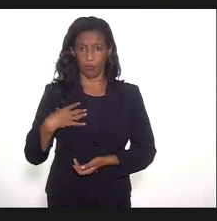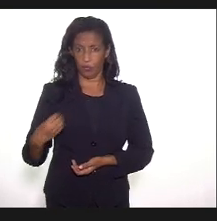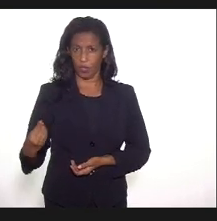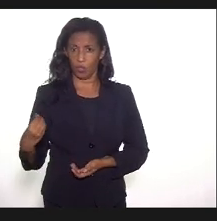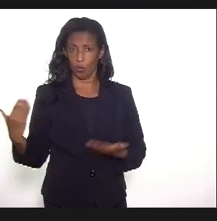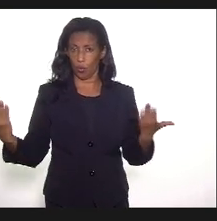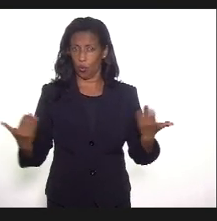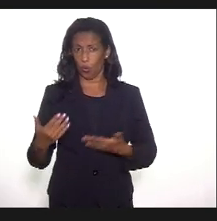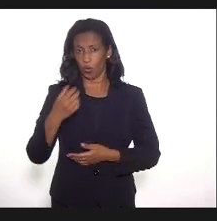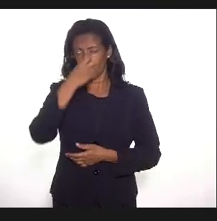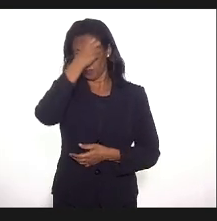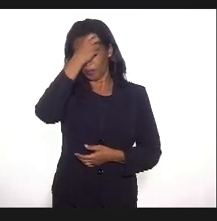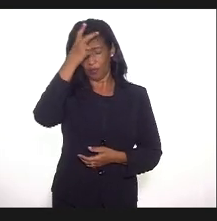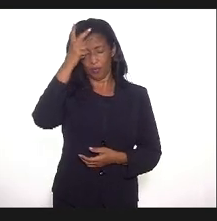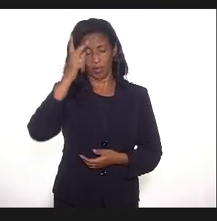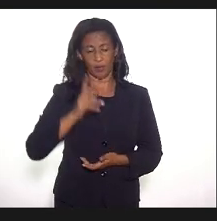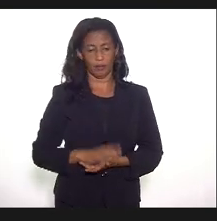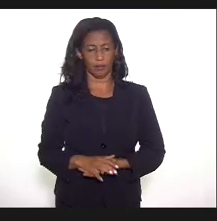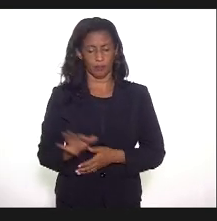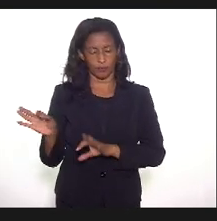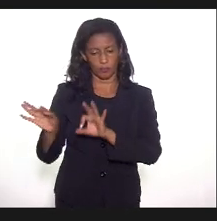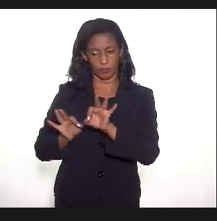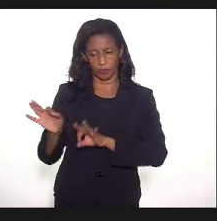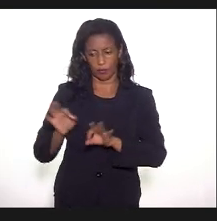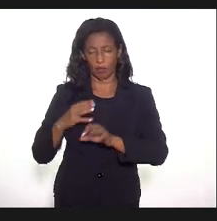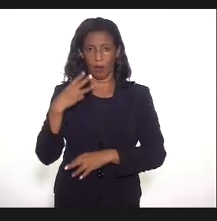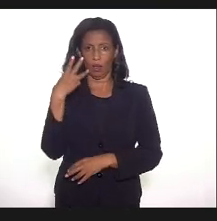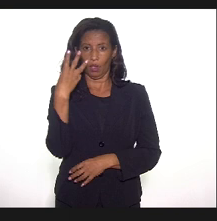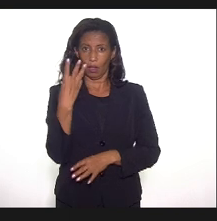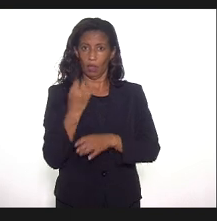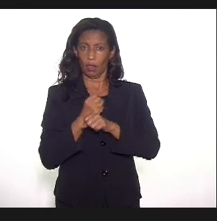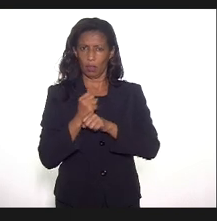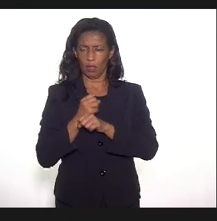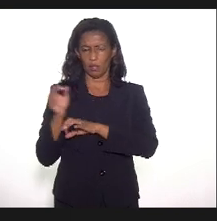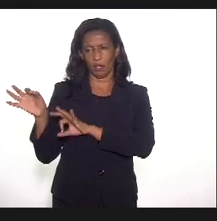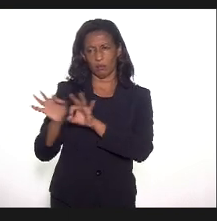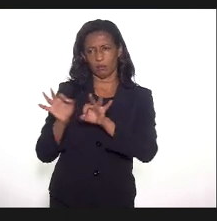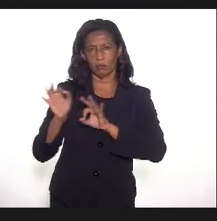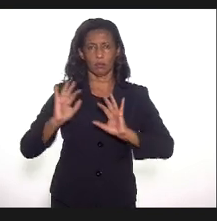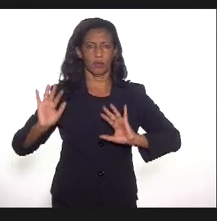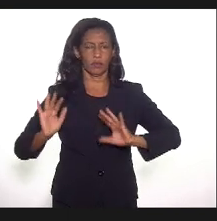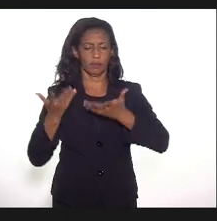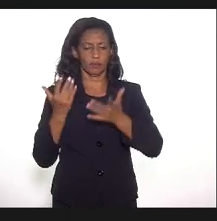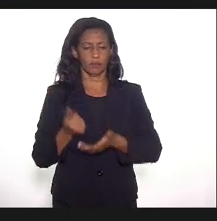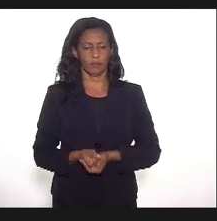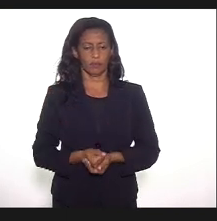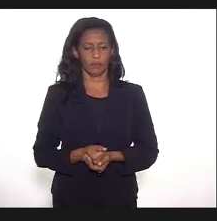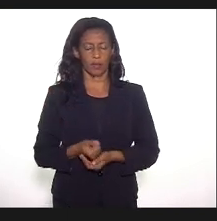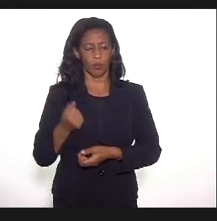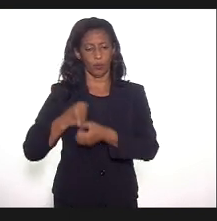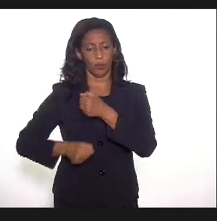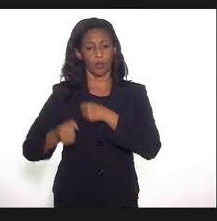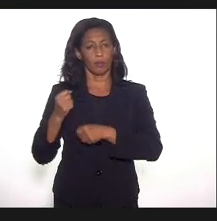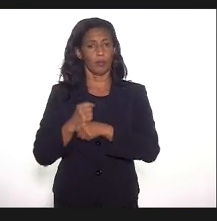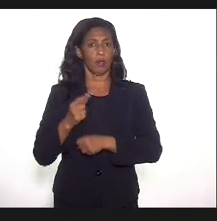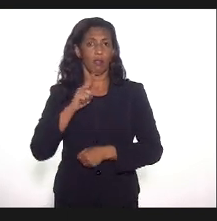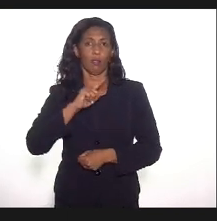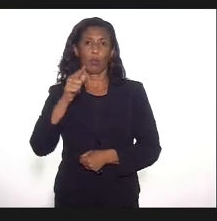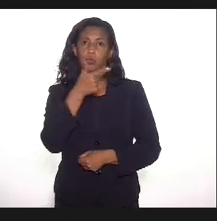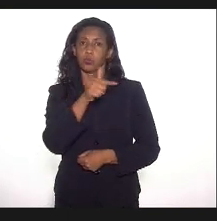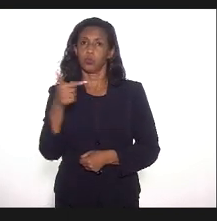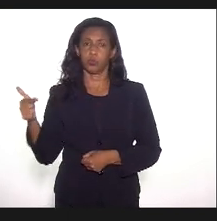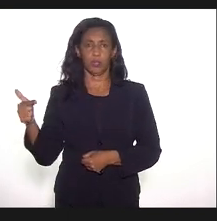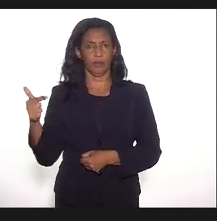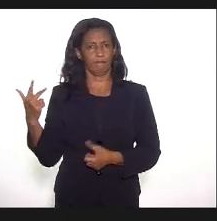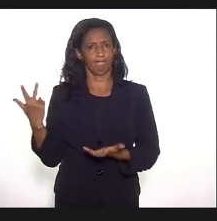prefeito de Paty, organizou por 3 anos a festa e o ano passado não aconteceu e esse ano